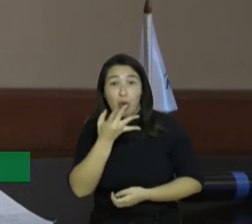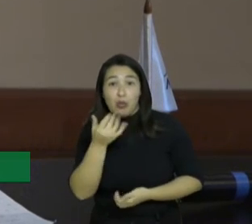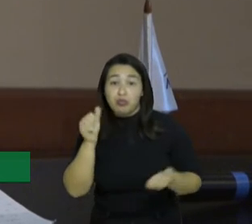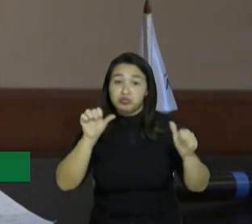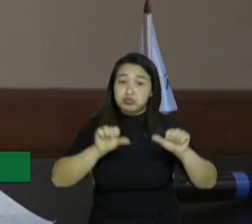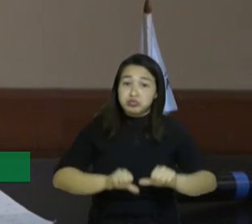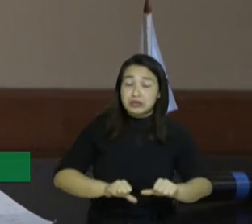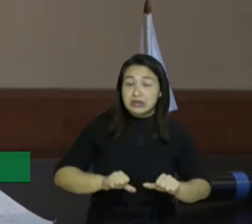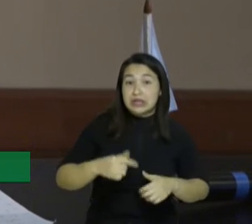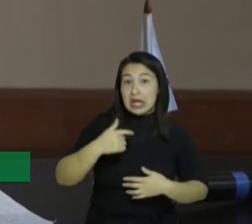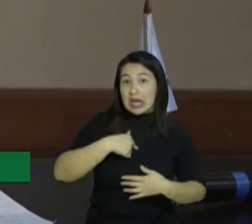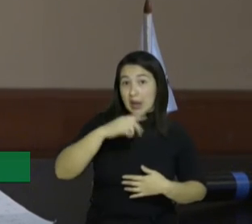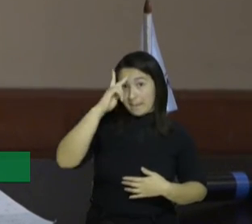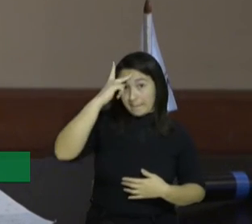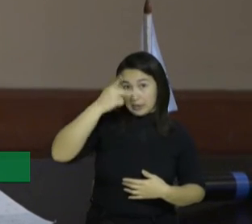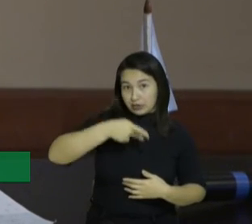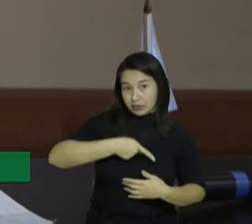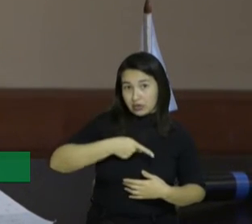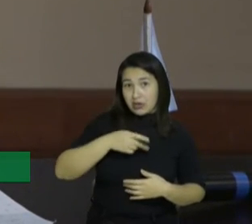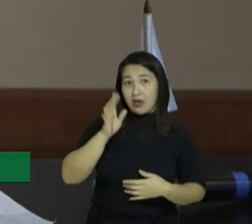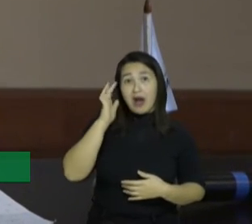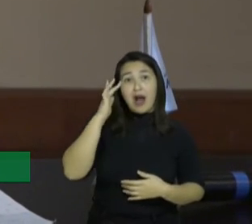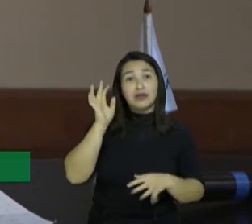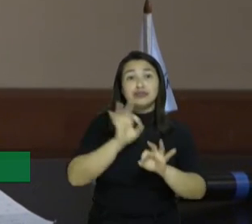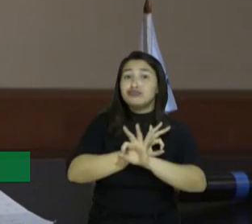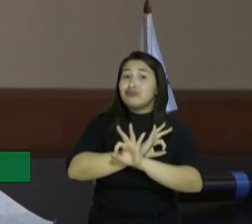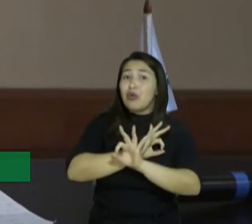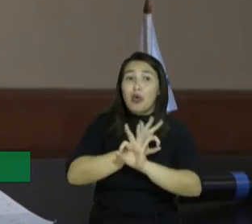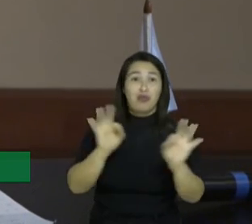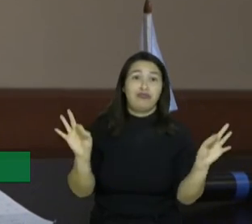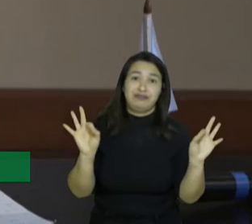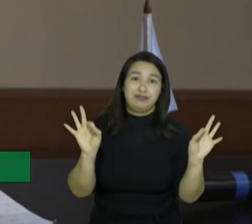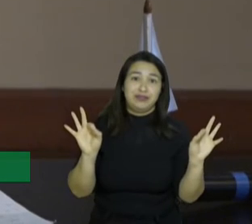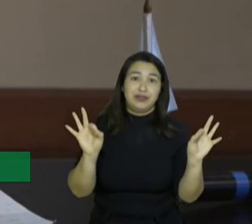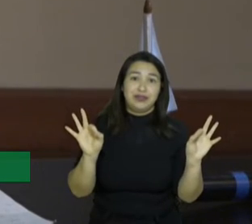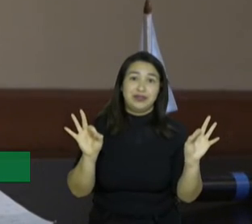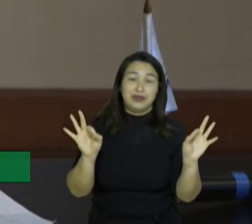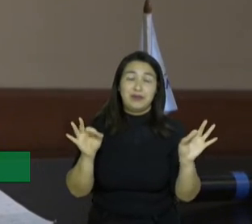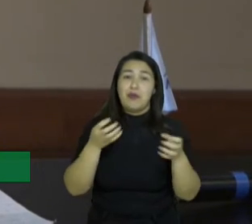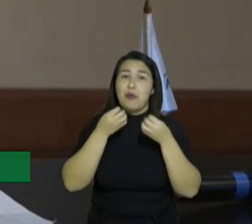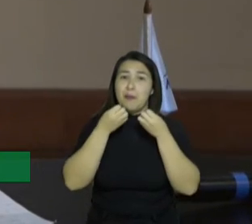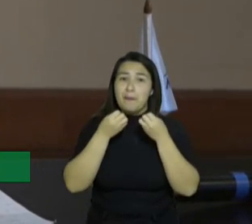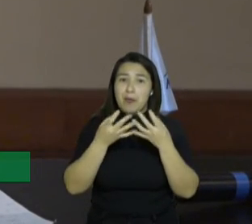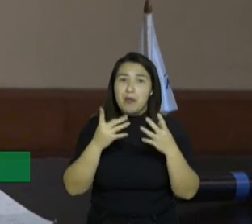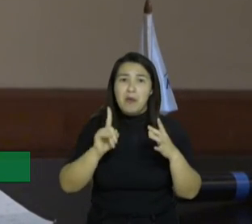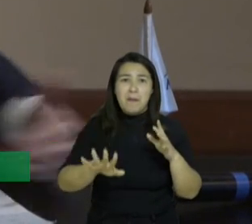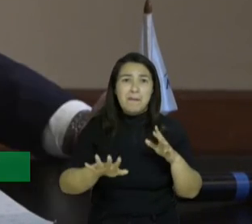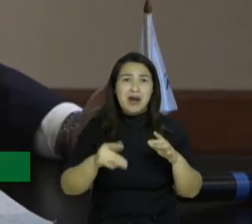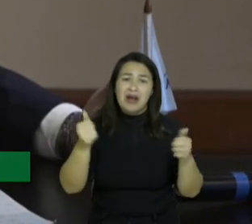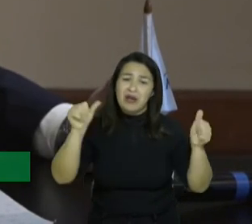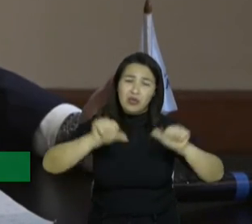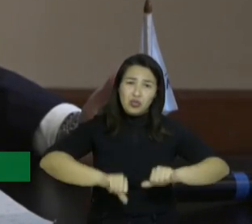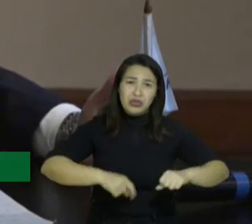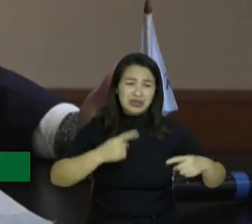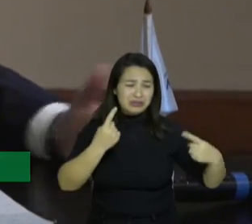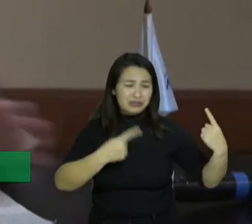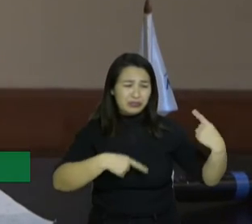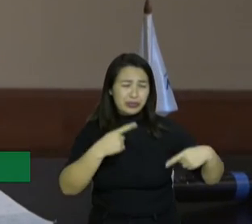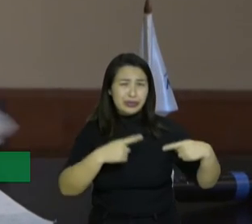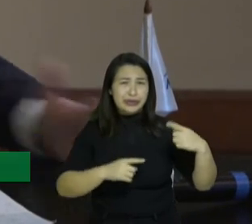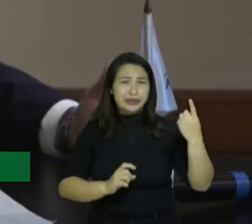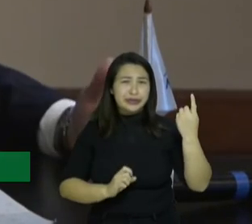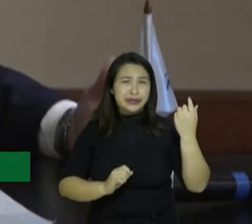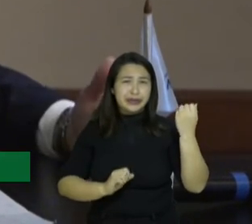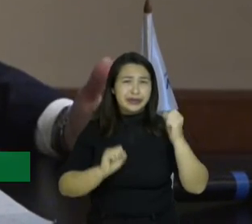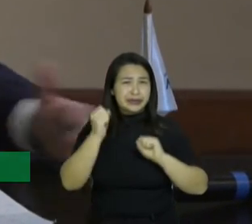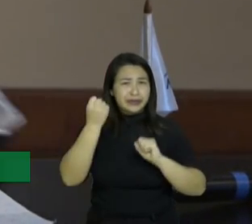de valor eu pessoalmente Acho ótimo Abrir compras governamentais pésimo utilizar isso como política Industrial as evidências mostram isso não